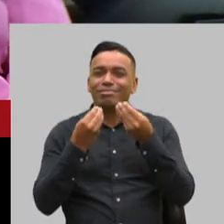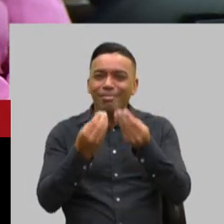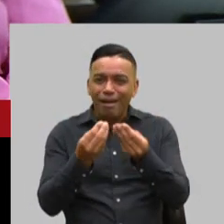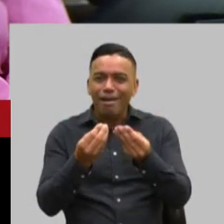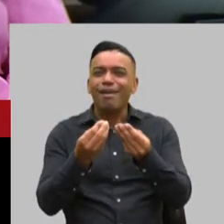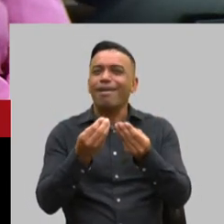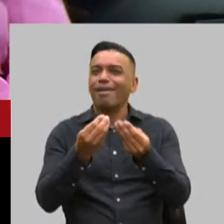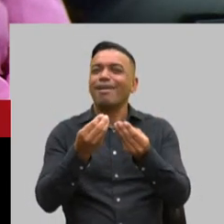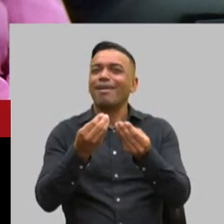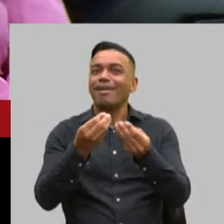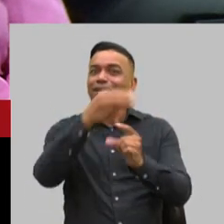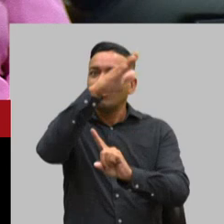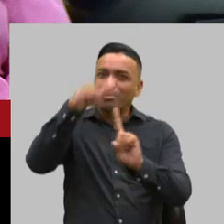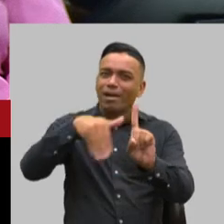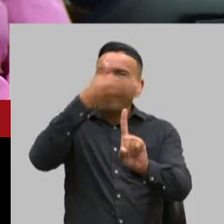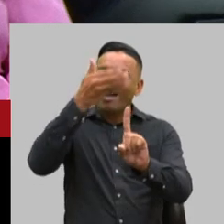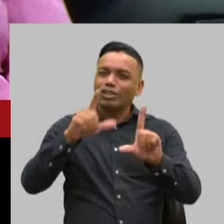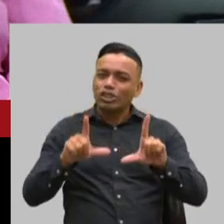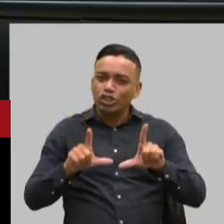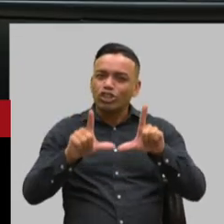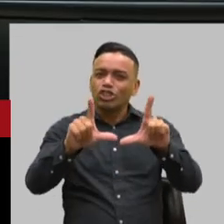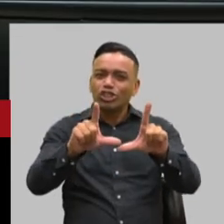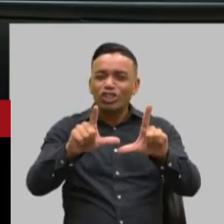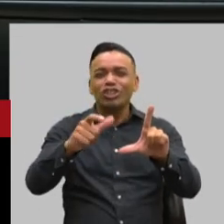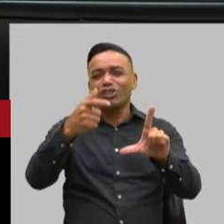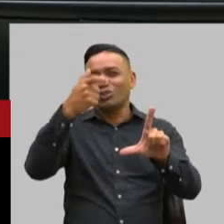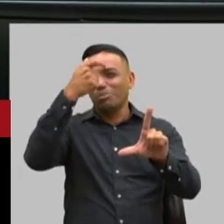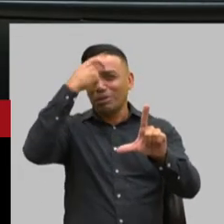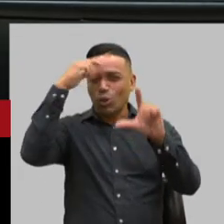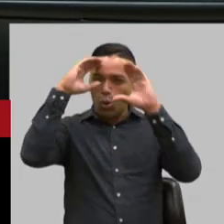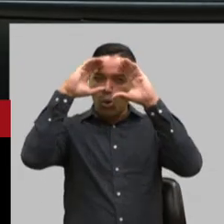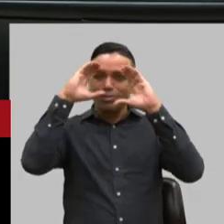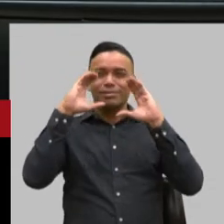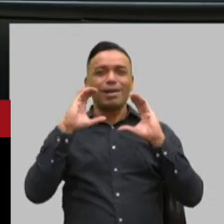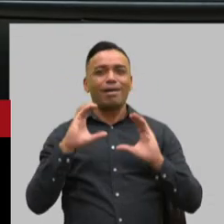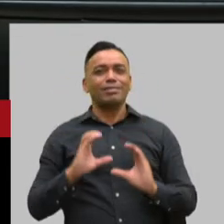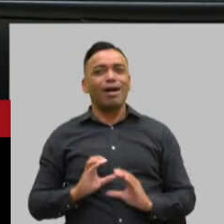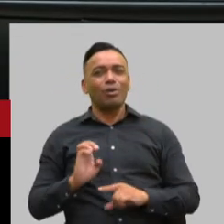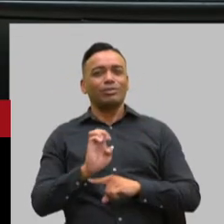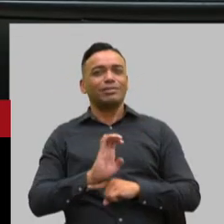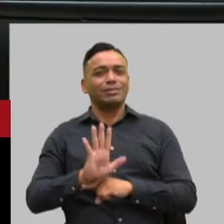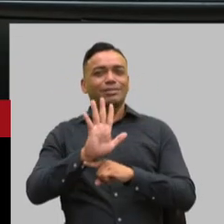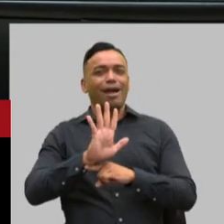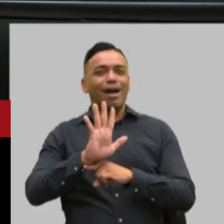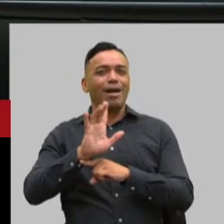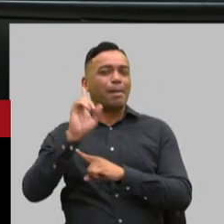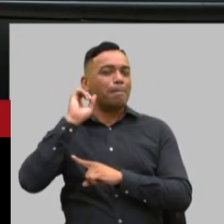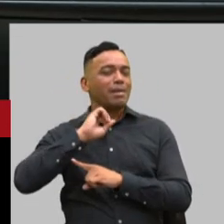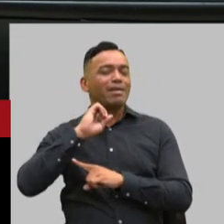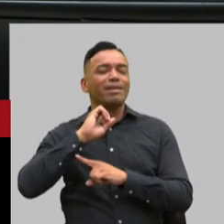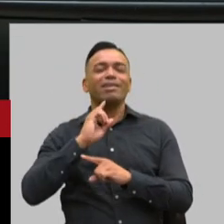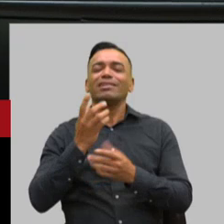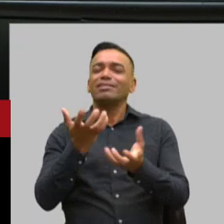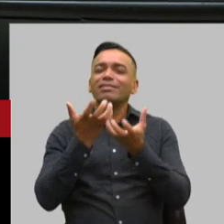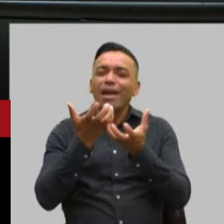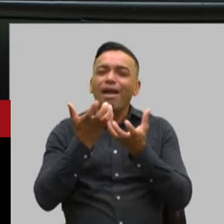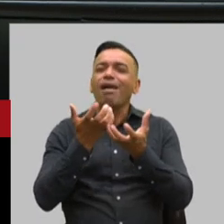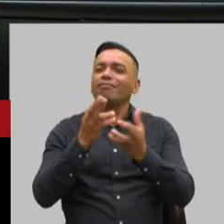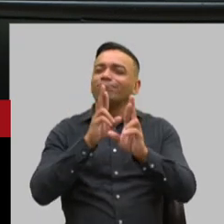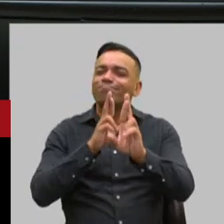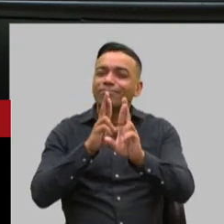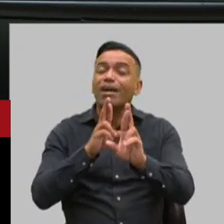Paula o título de cidadão honorário de Minas Gerais, desejando-lhe força e serenidade